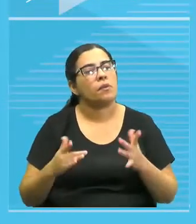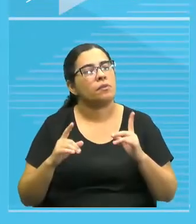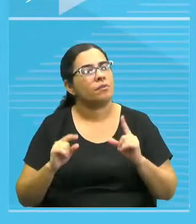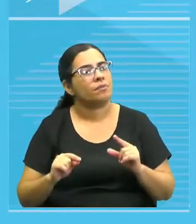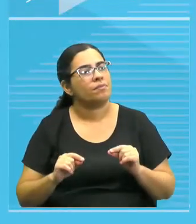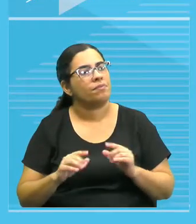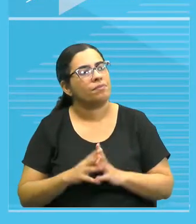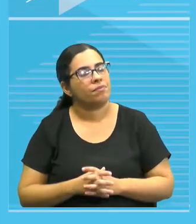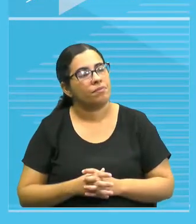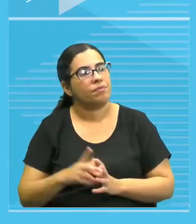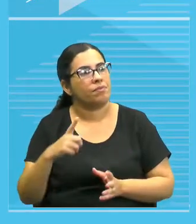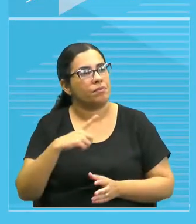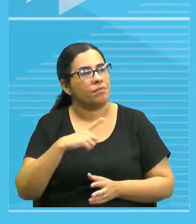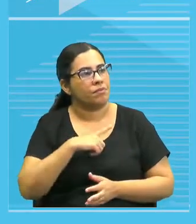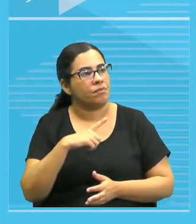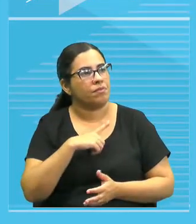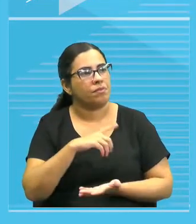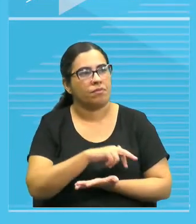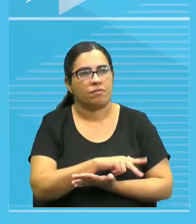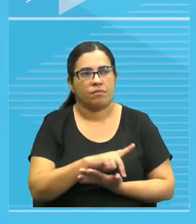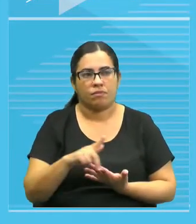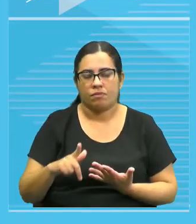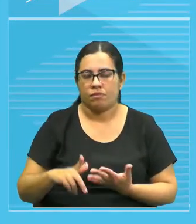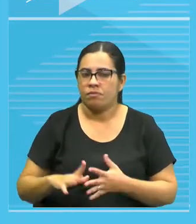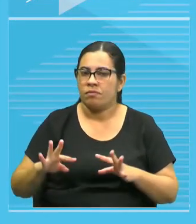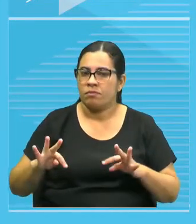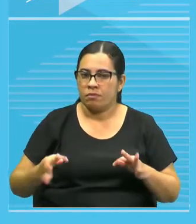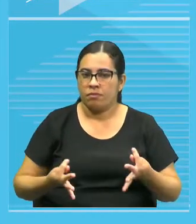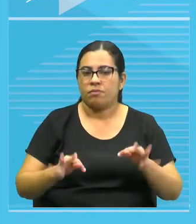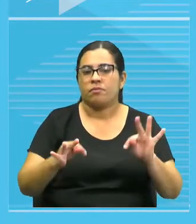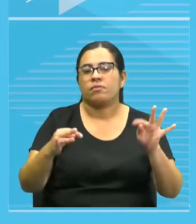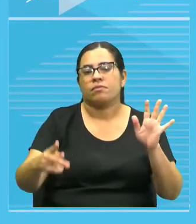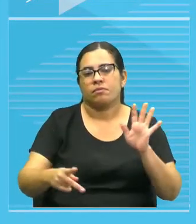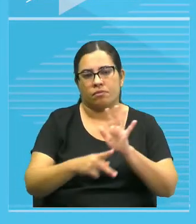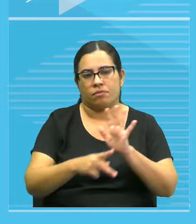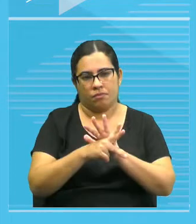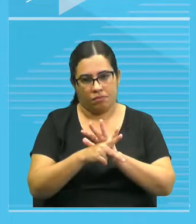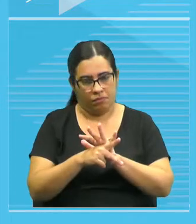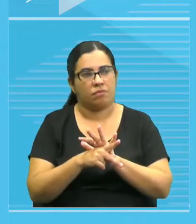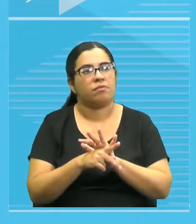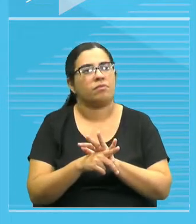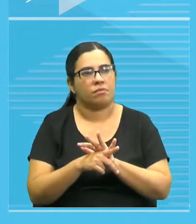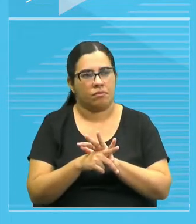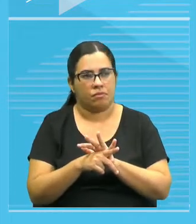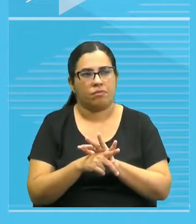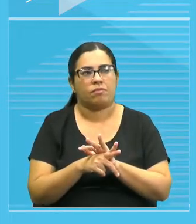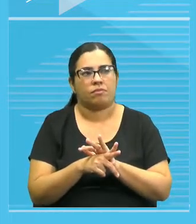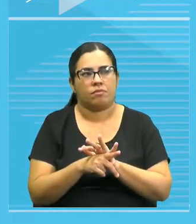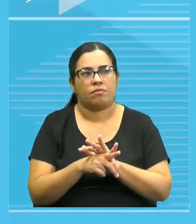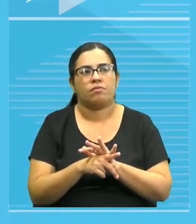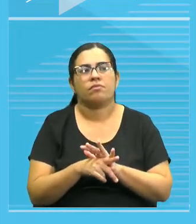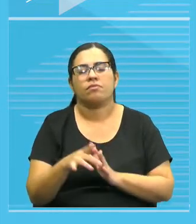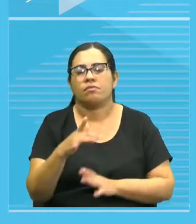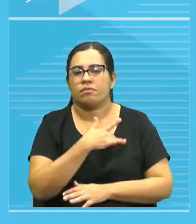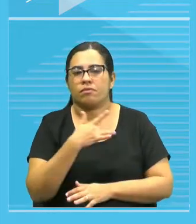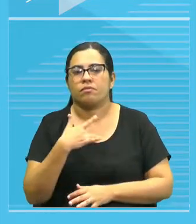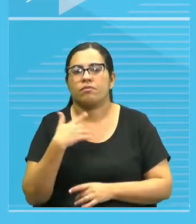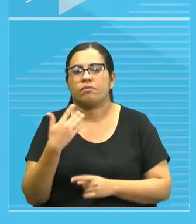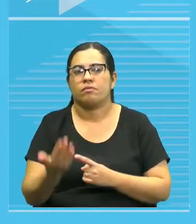hoje nós temos tecnologia em saúde que nos permite